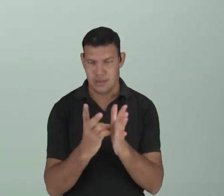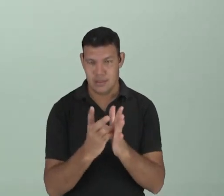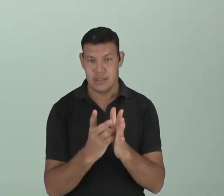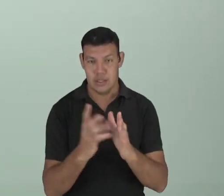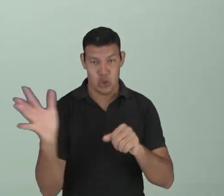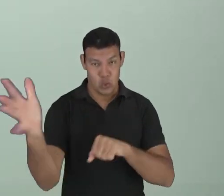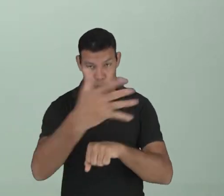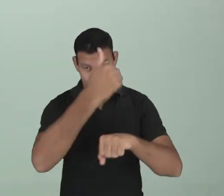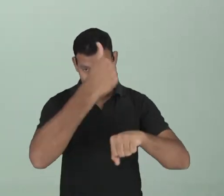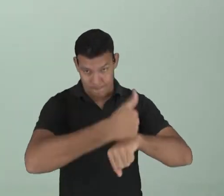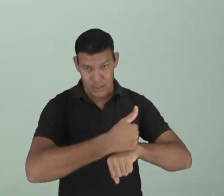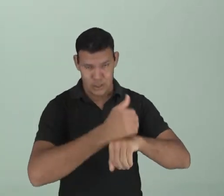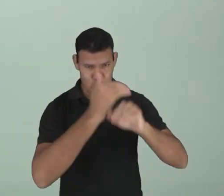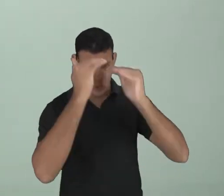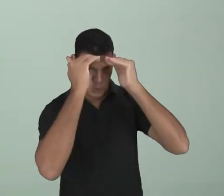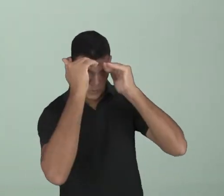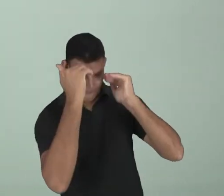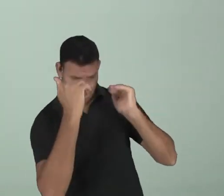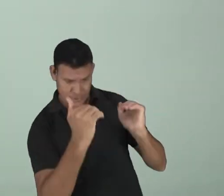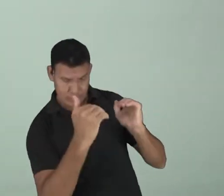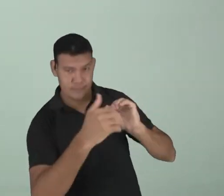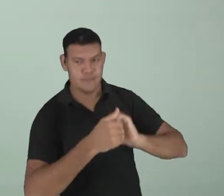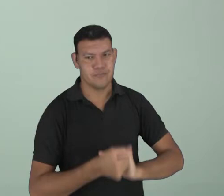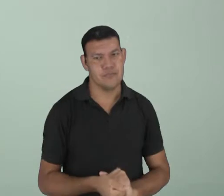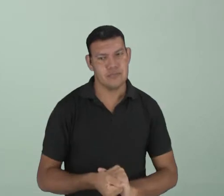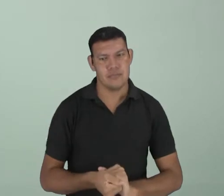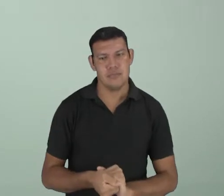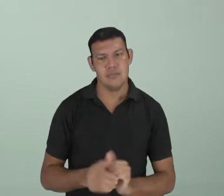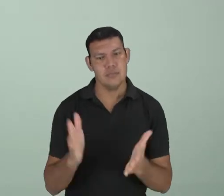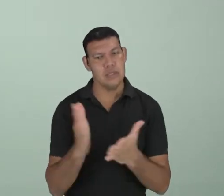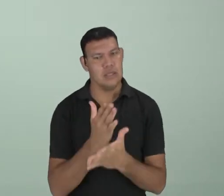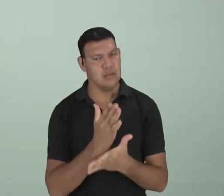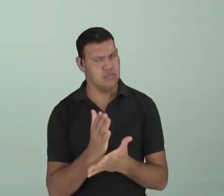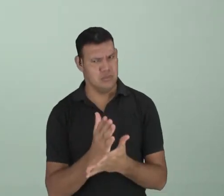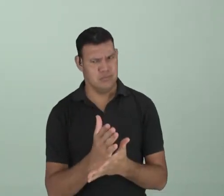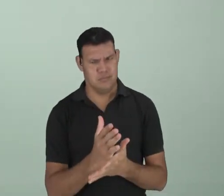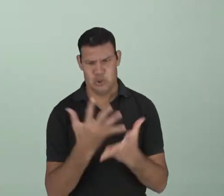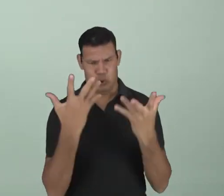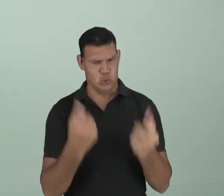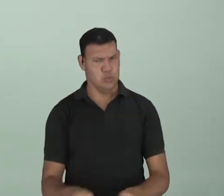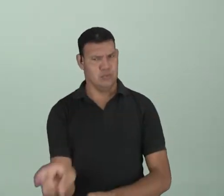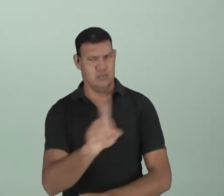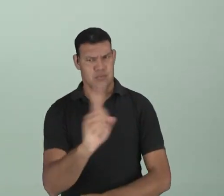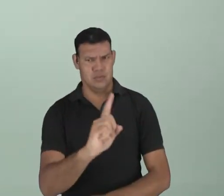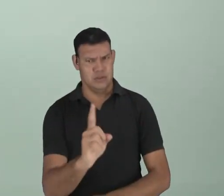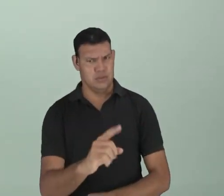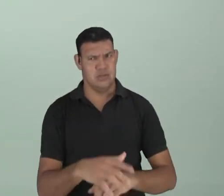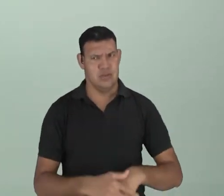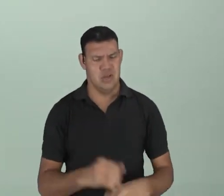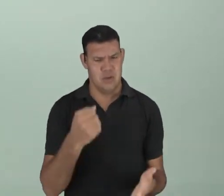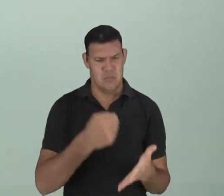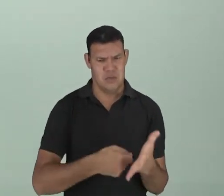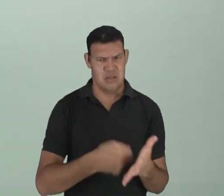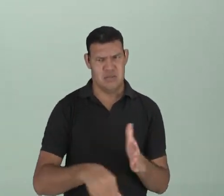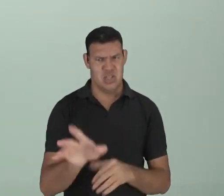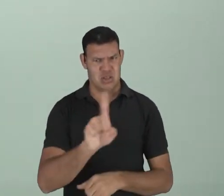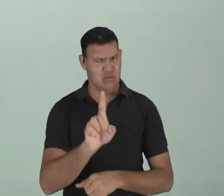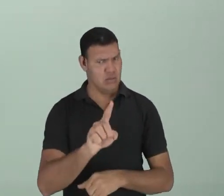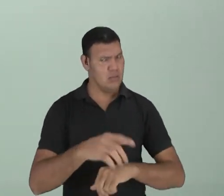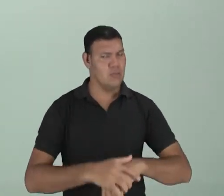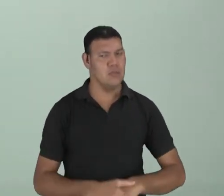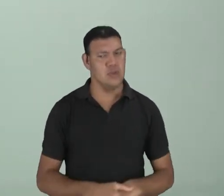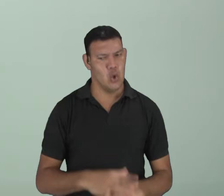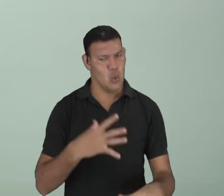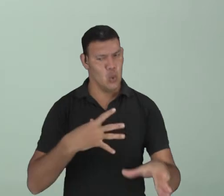de colonizados, alguns eles não se aceitavam e não se permitiam viver naquela condição,